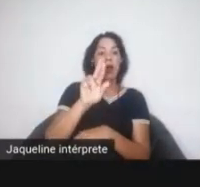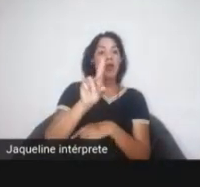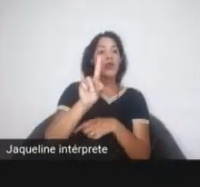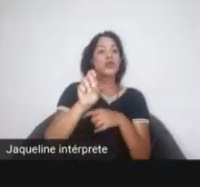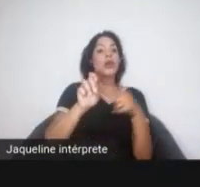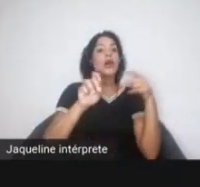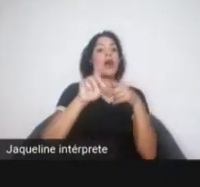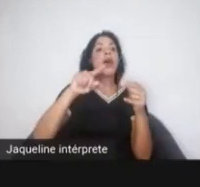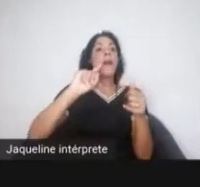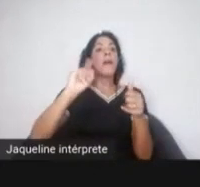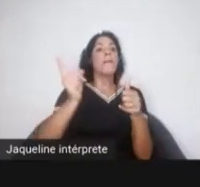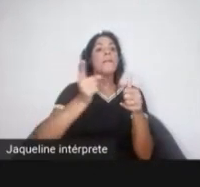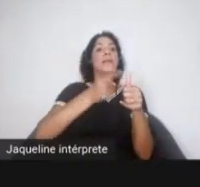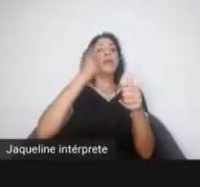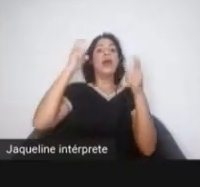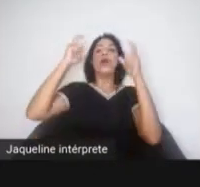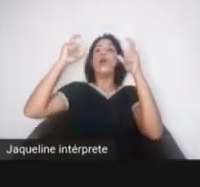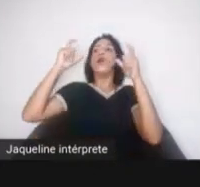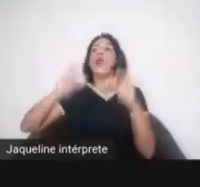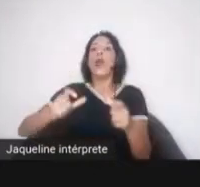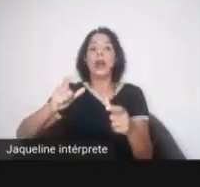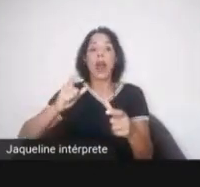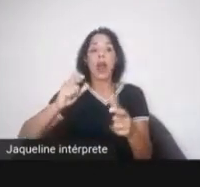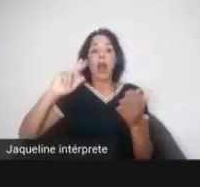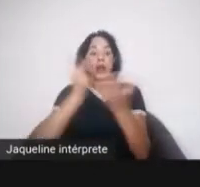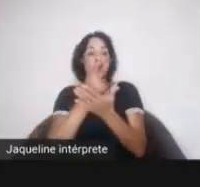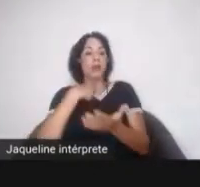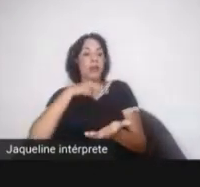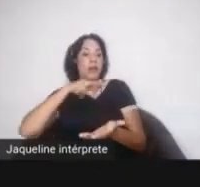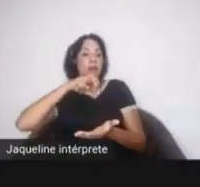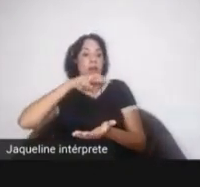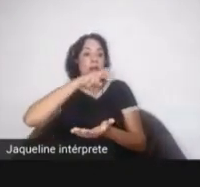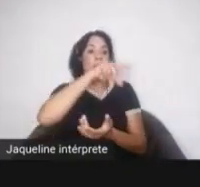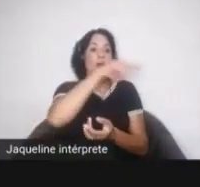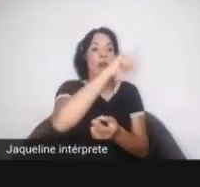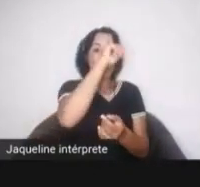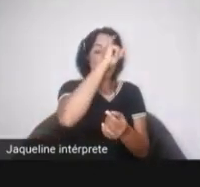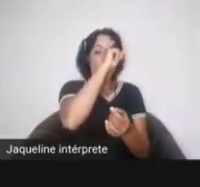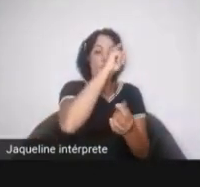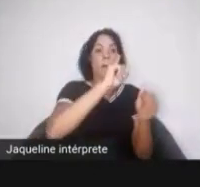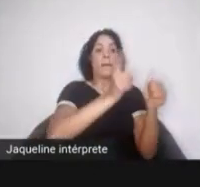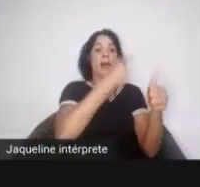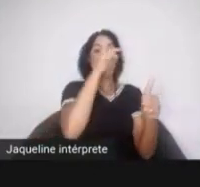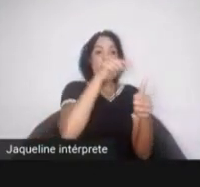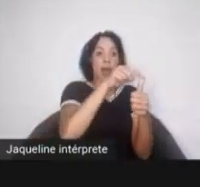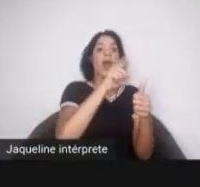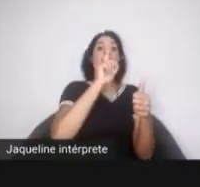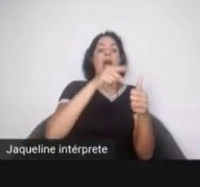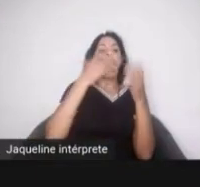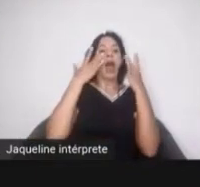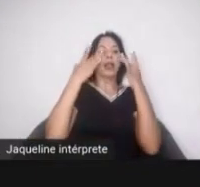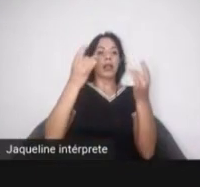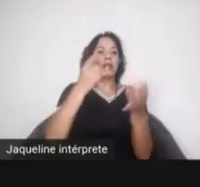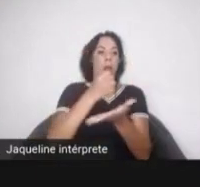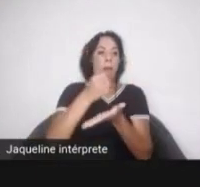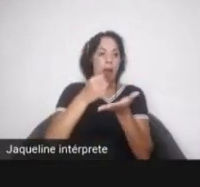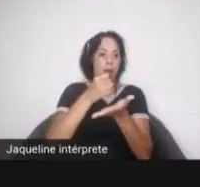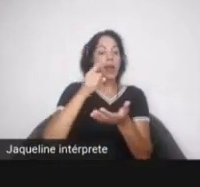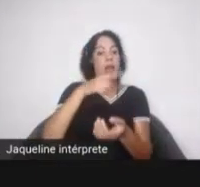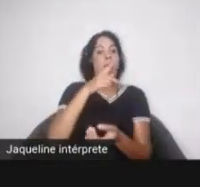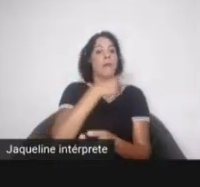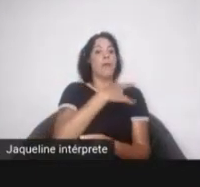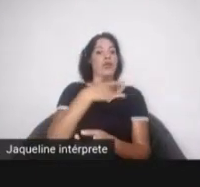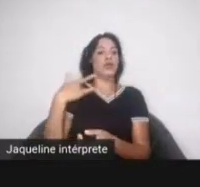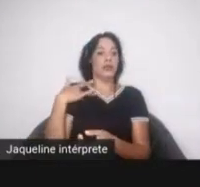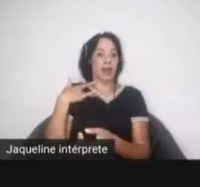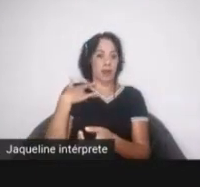nós vamos procurar para pedirmos ajuda quando estamos com problema de saúde. Então, a gente chama de atenção básica, são os postinhos de saúde. A